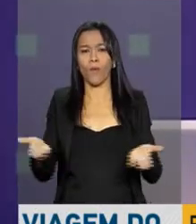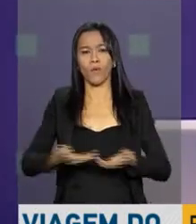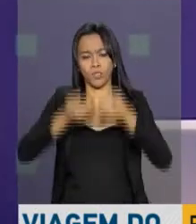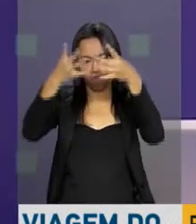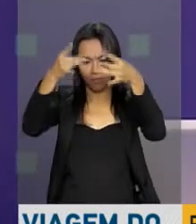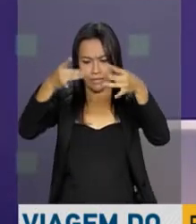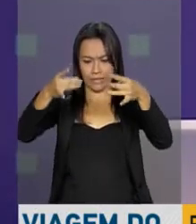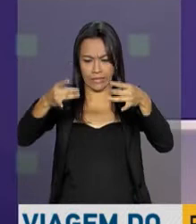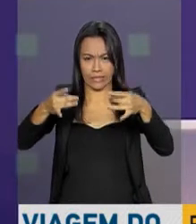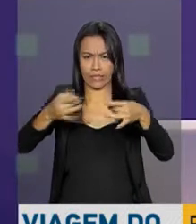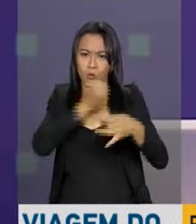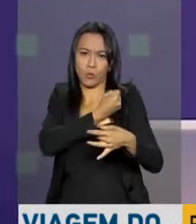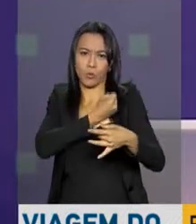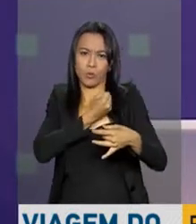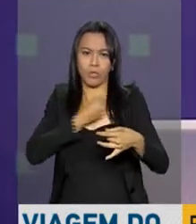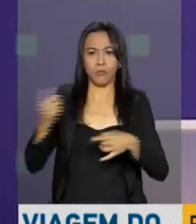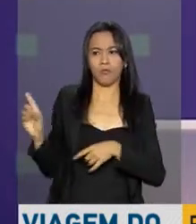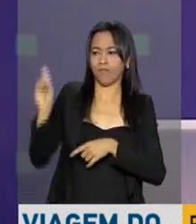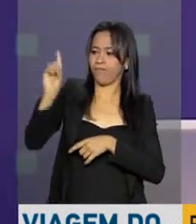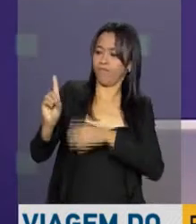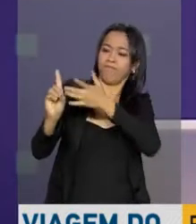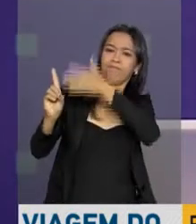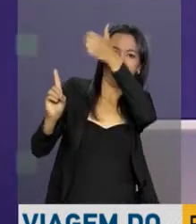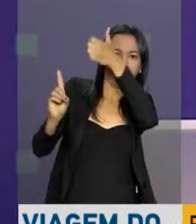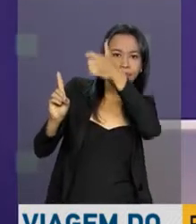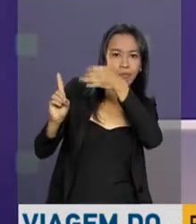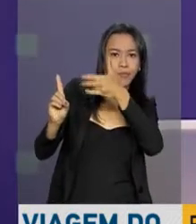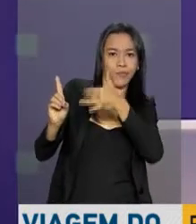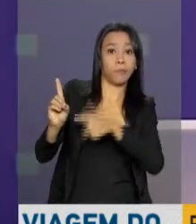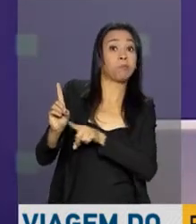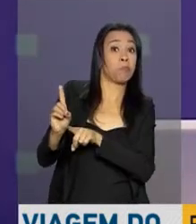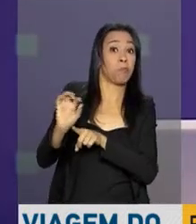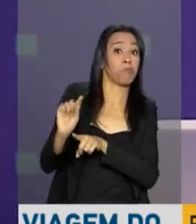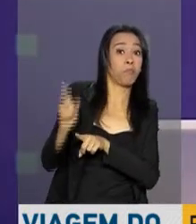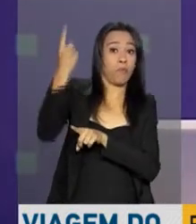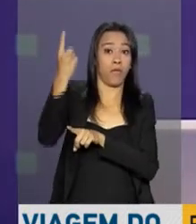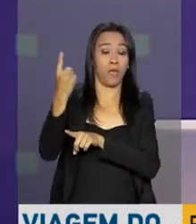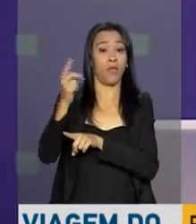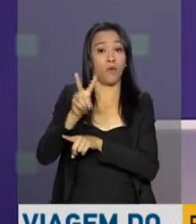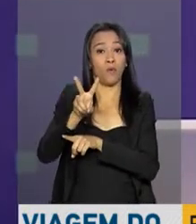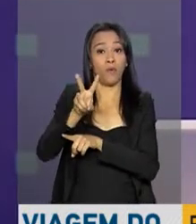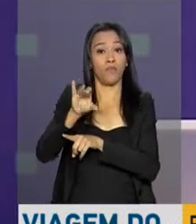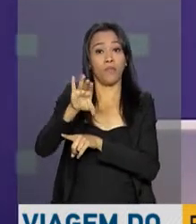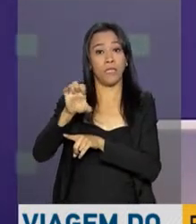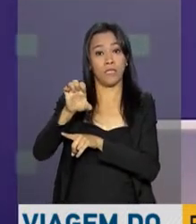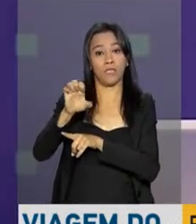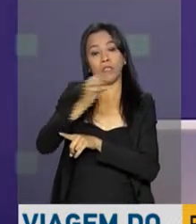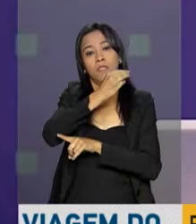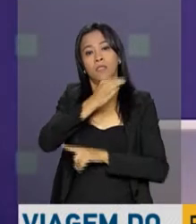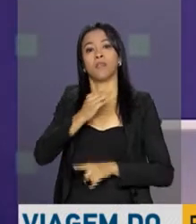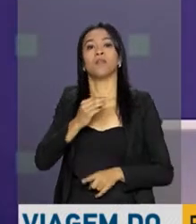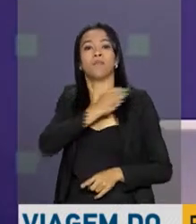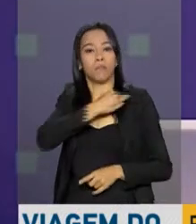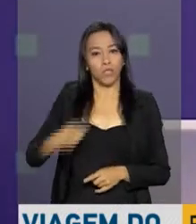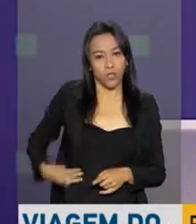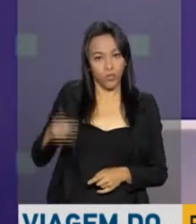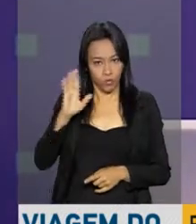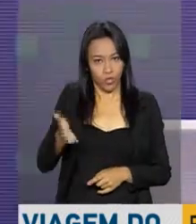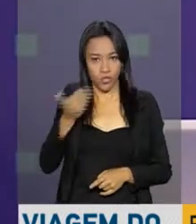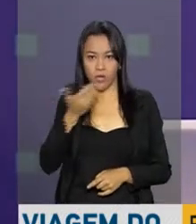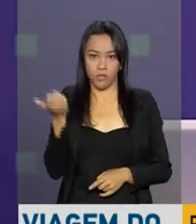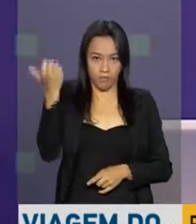significativos que Sua Excelência, o senhor primeiro-ministro, vice-primeiro-ministro, acabou de